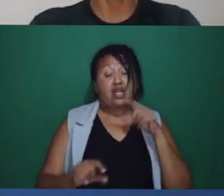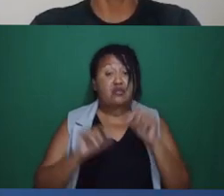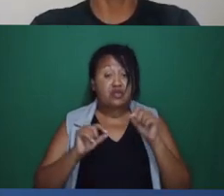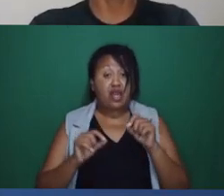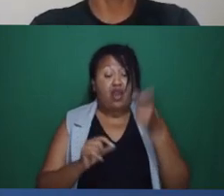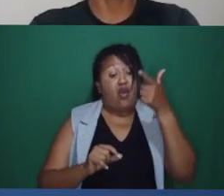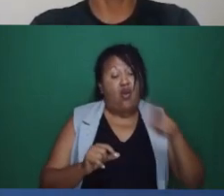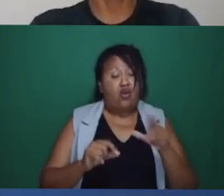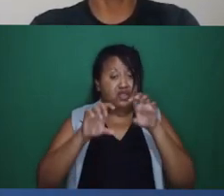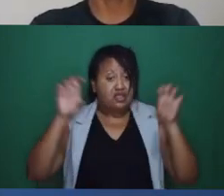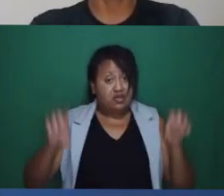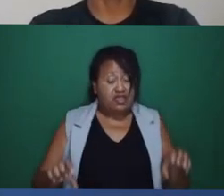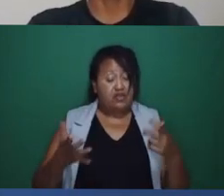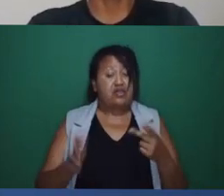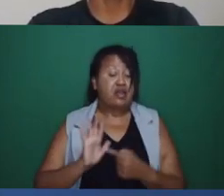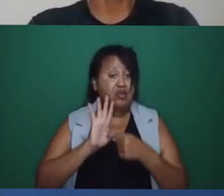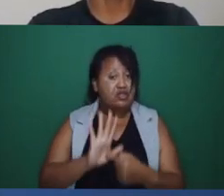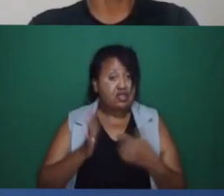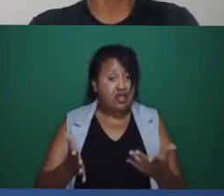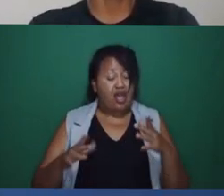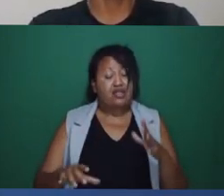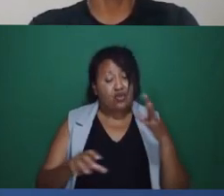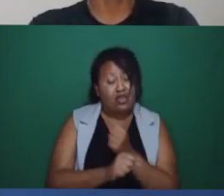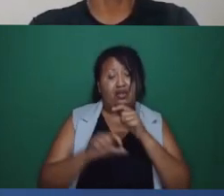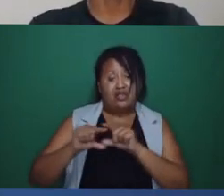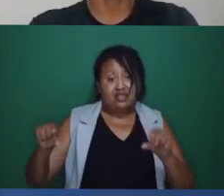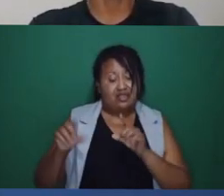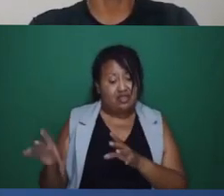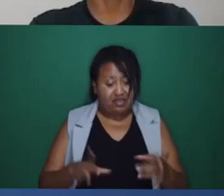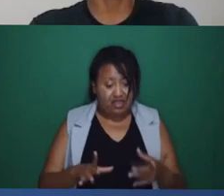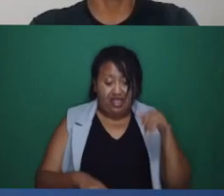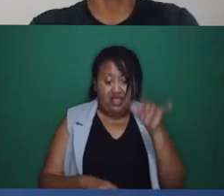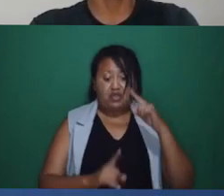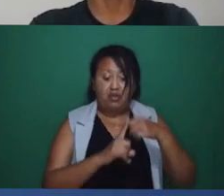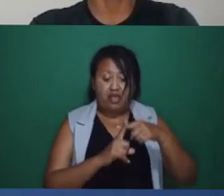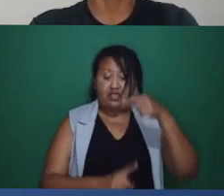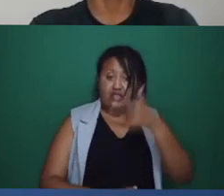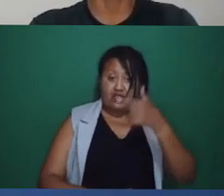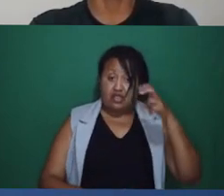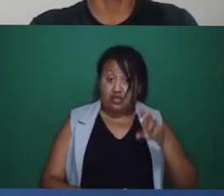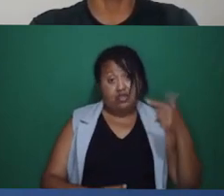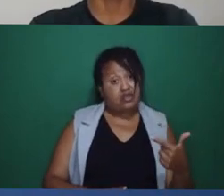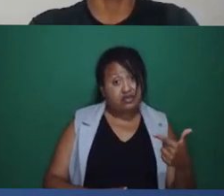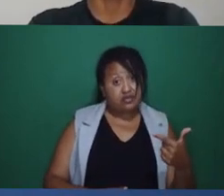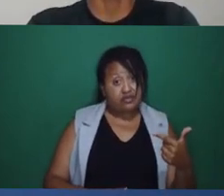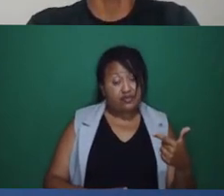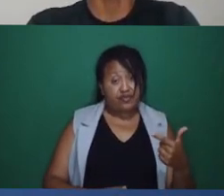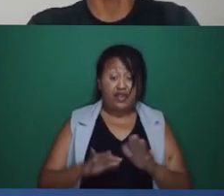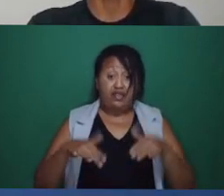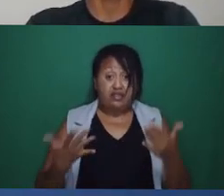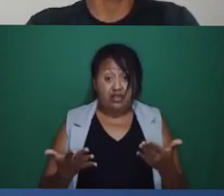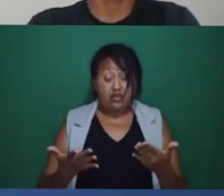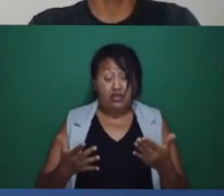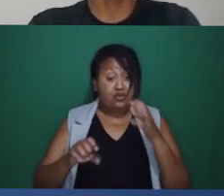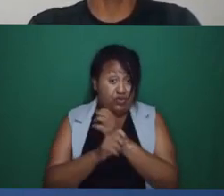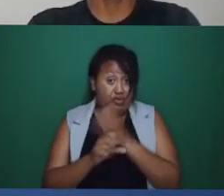teremos uma outra expressãozinha que representará o nosso total de bilhetes que é y mais 252 então